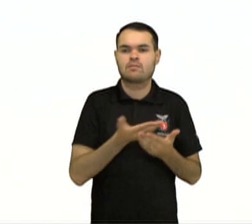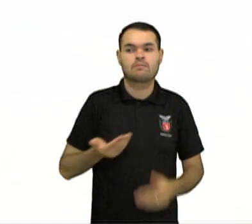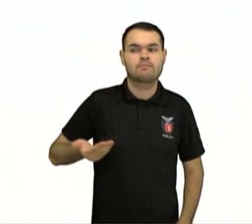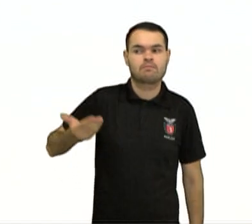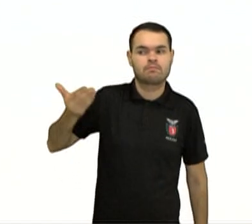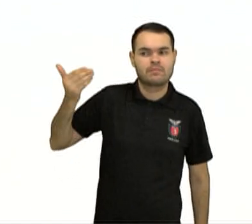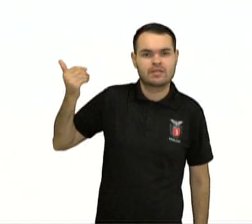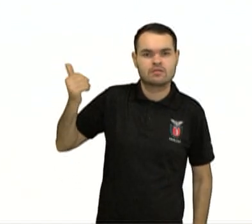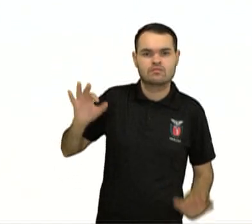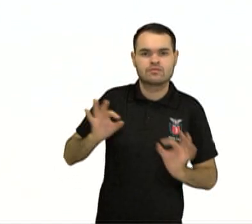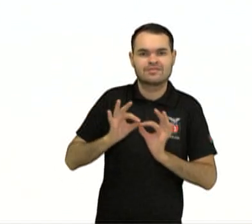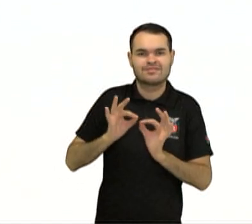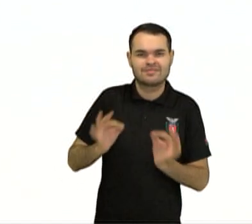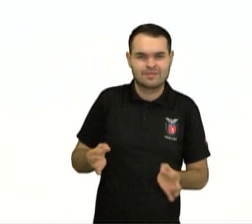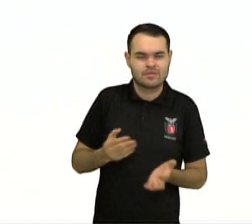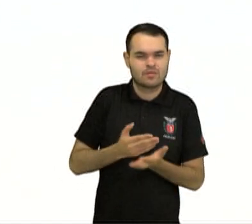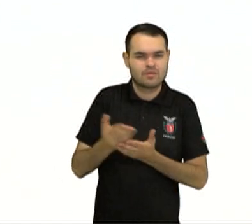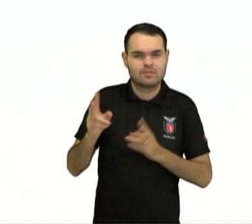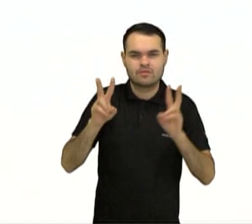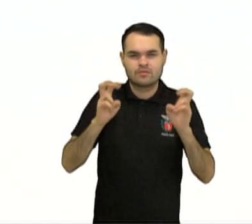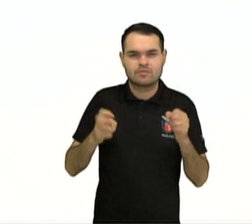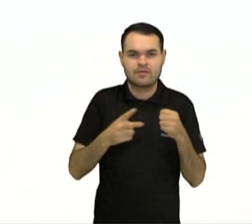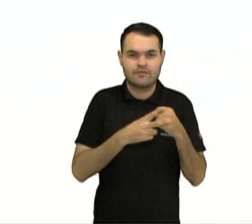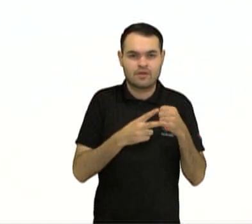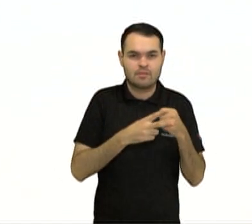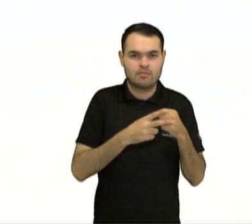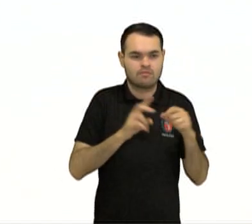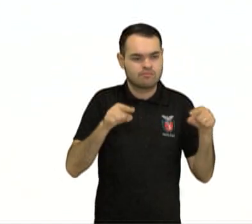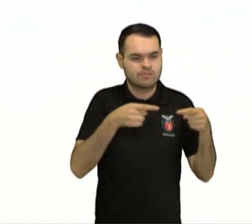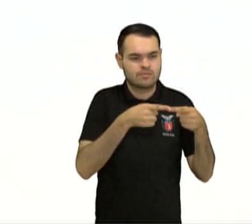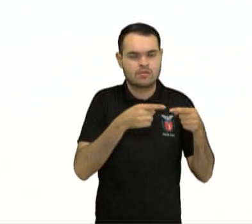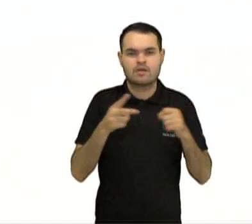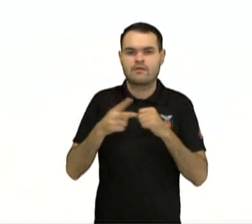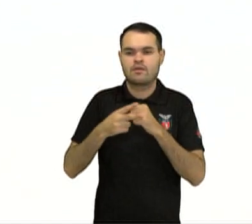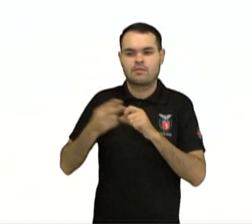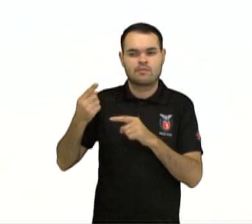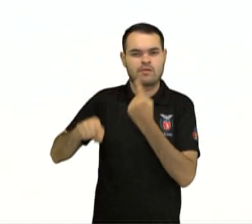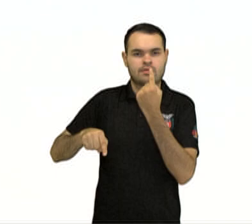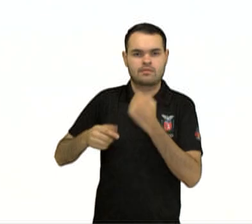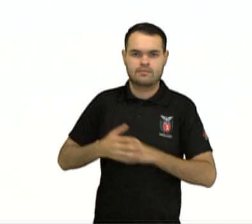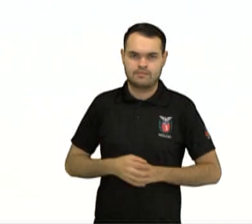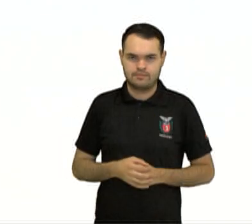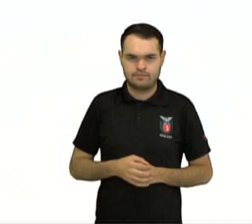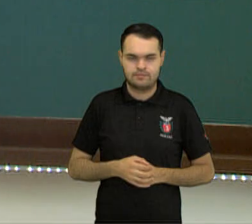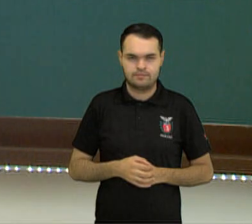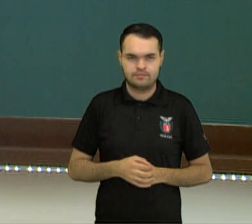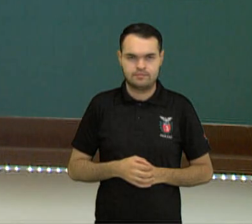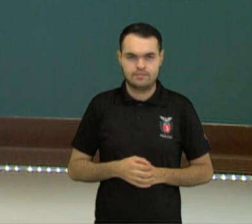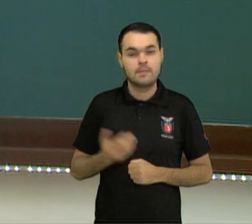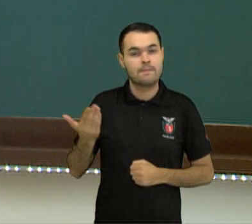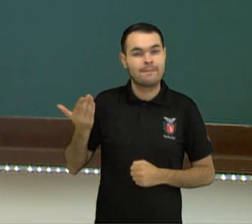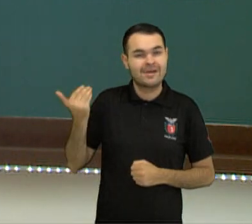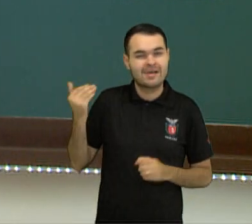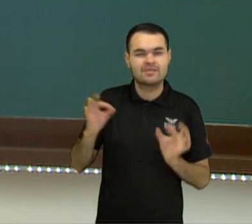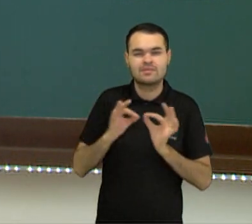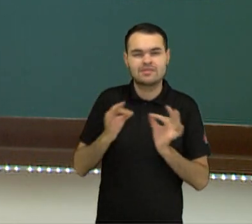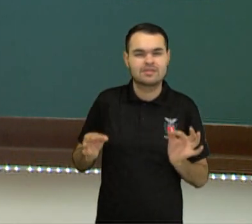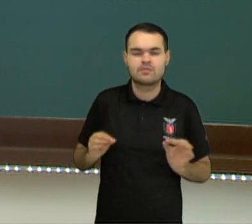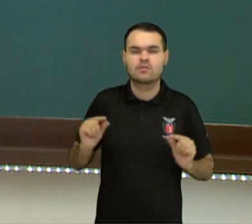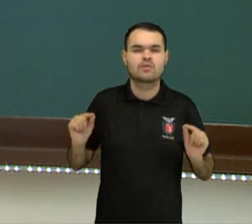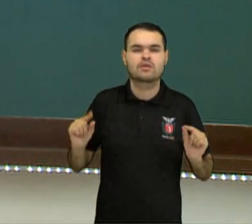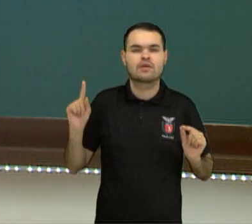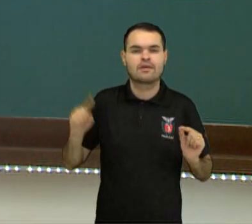passado simples, começando a falar sobre os verbos regulares e irregulares. Quando eu falo de passado simples, é muito importante que a